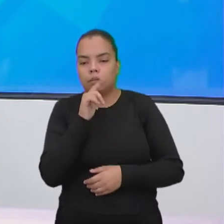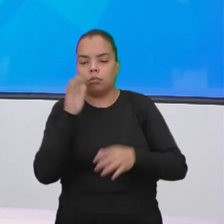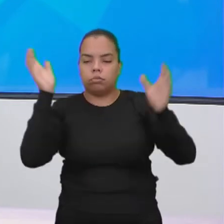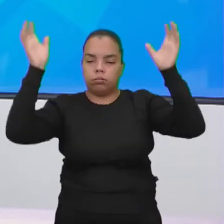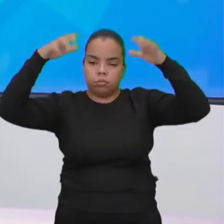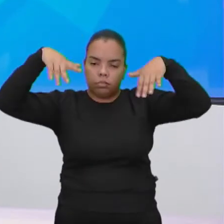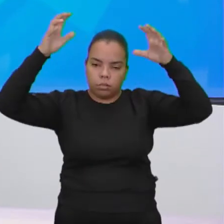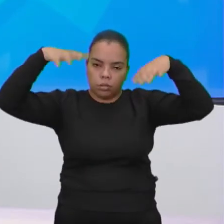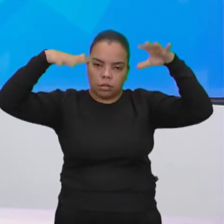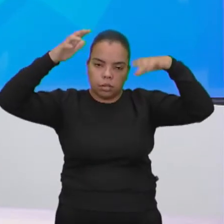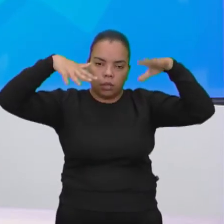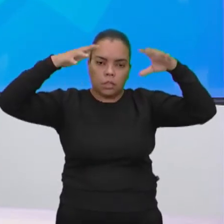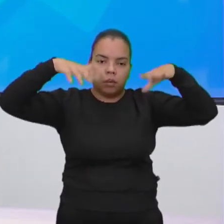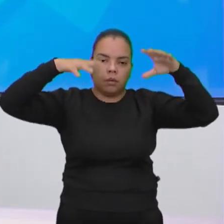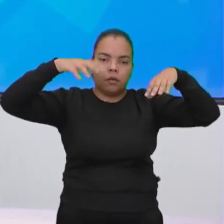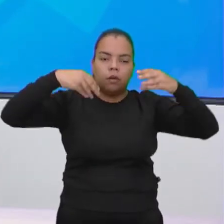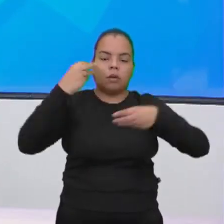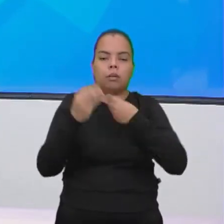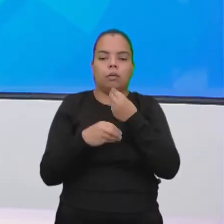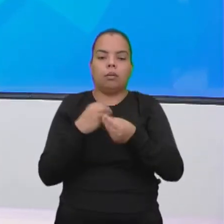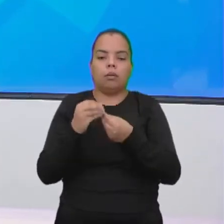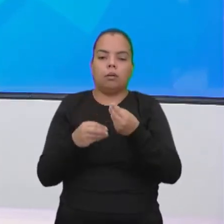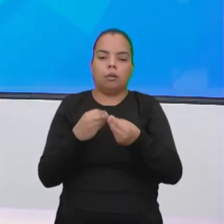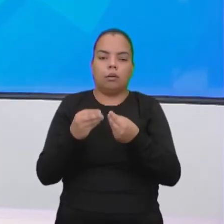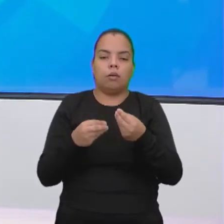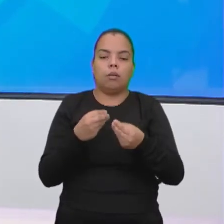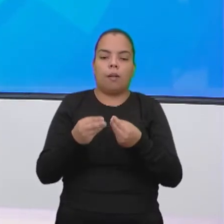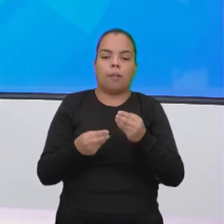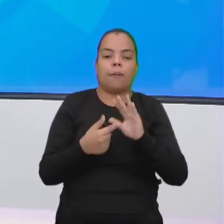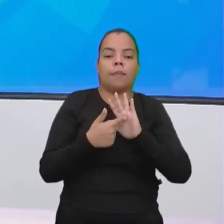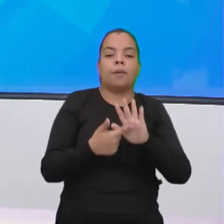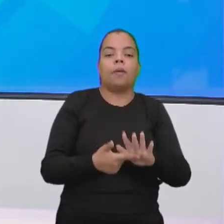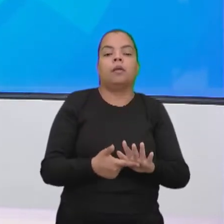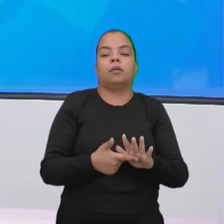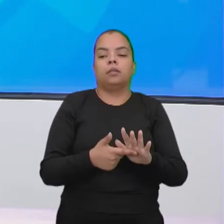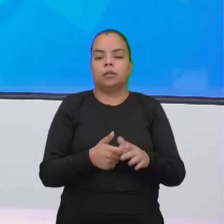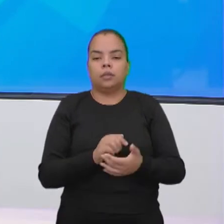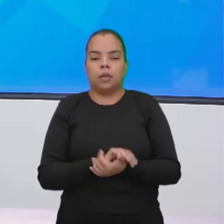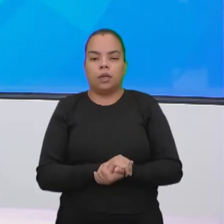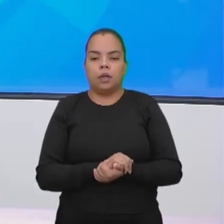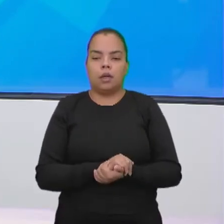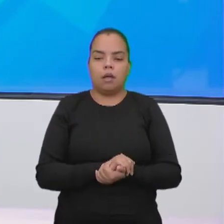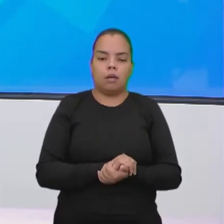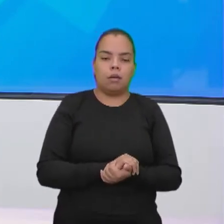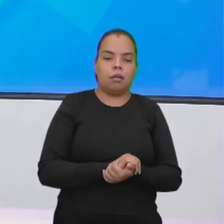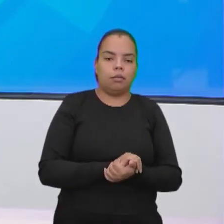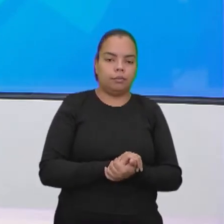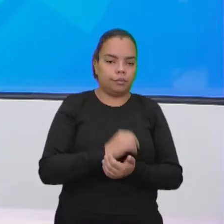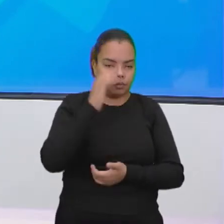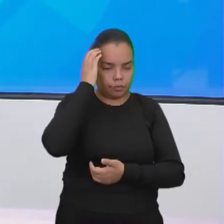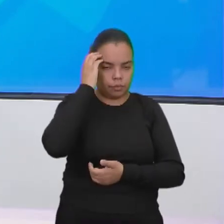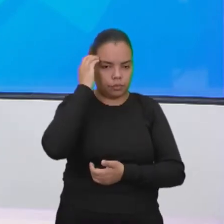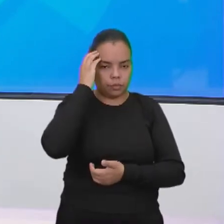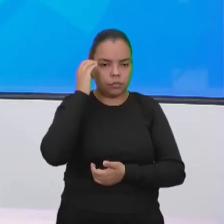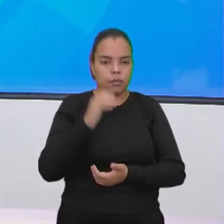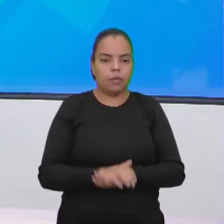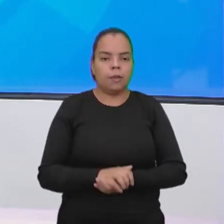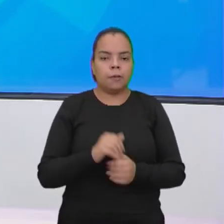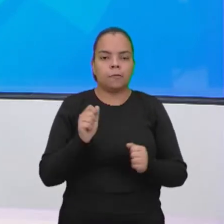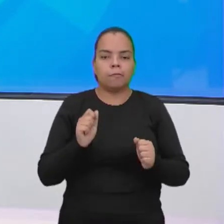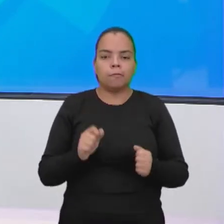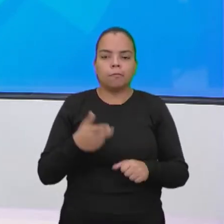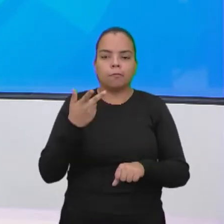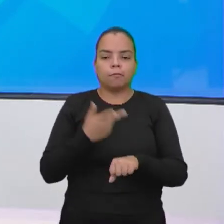né, como ela acaba, né, tendo aí, né, fazendo esculpimento, né, dessas rochas aí. Vamos ver lá o que são